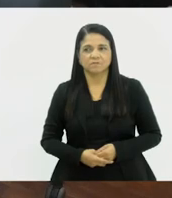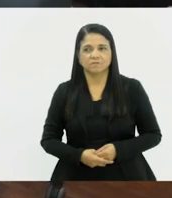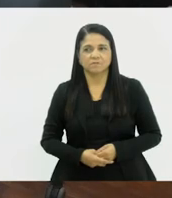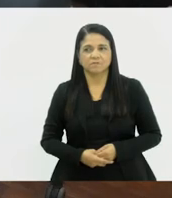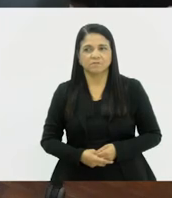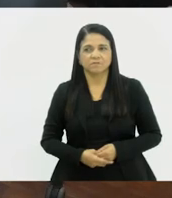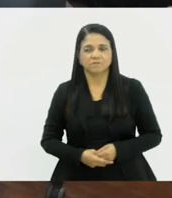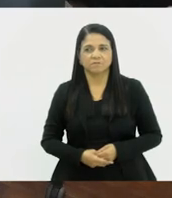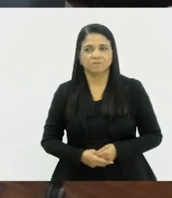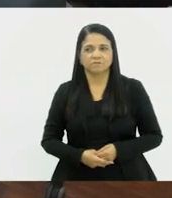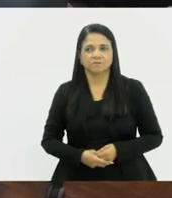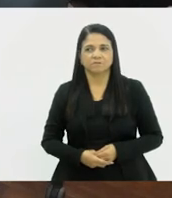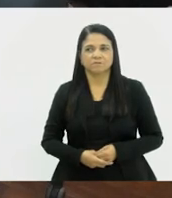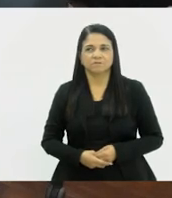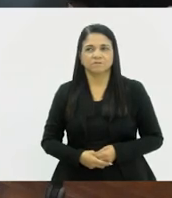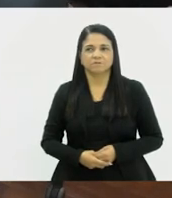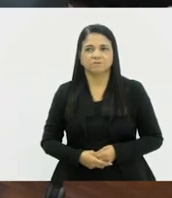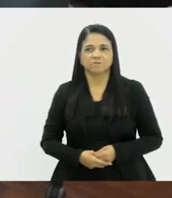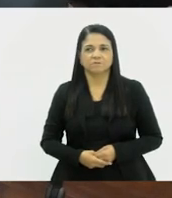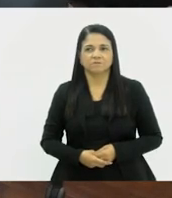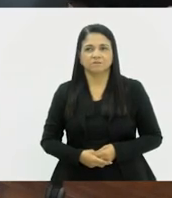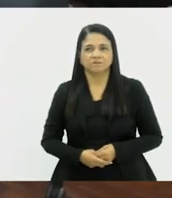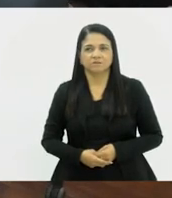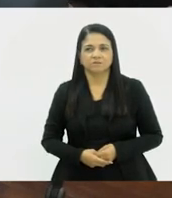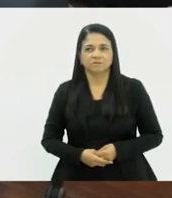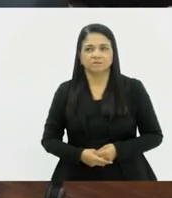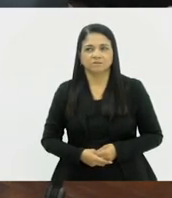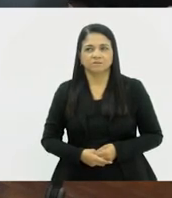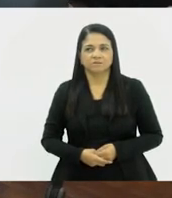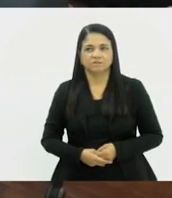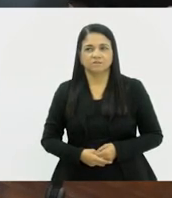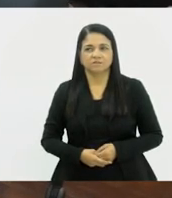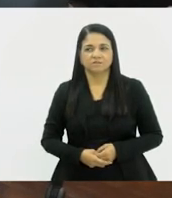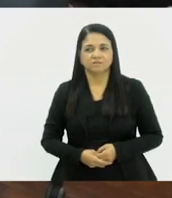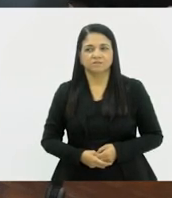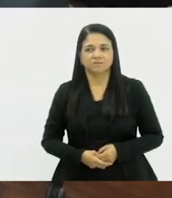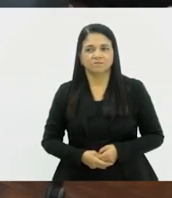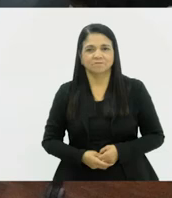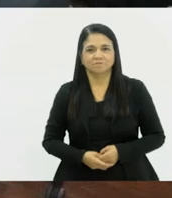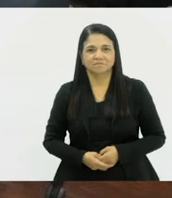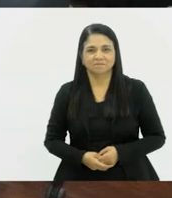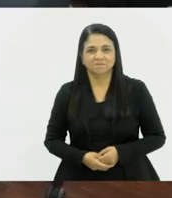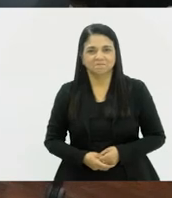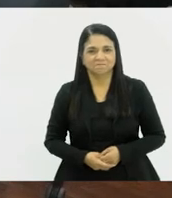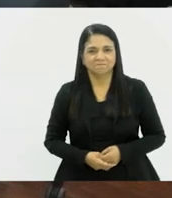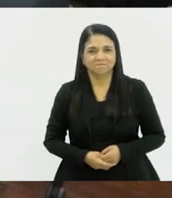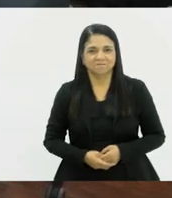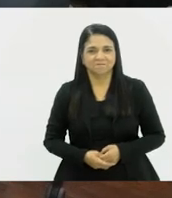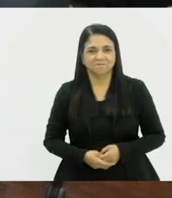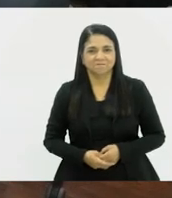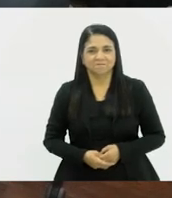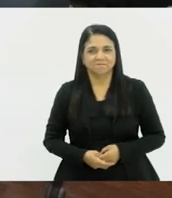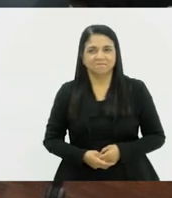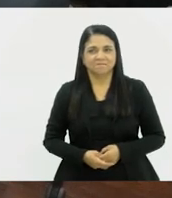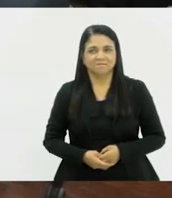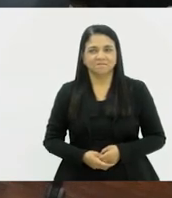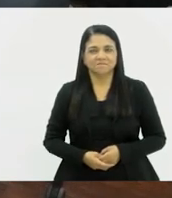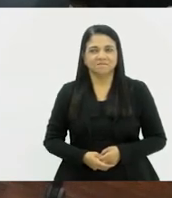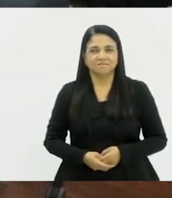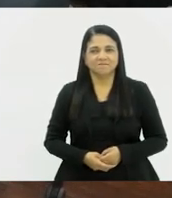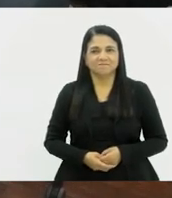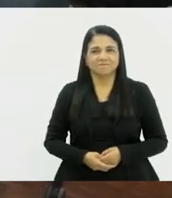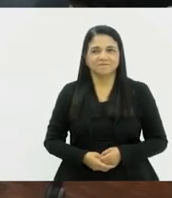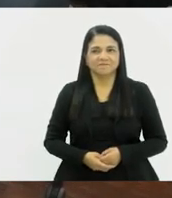priva Será que o governador não pagou a conta is aí tá vendo pensa que é só nós que é